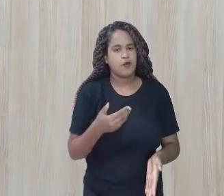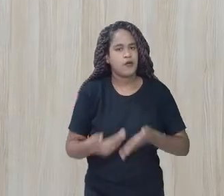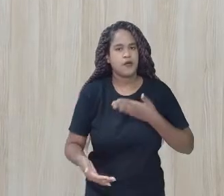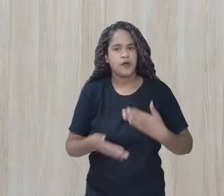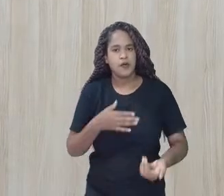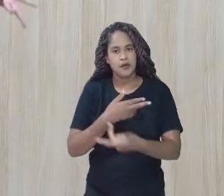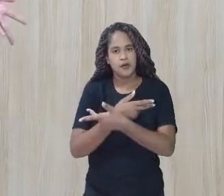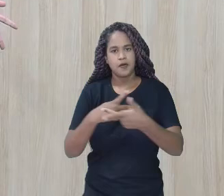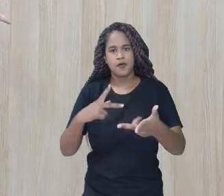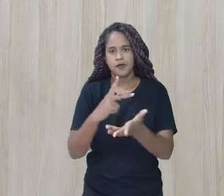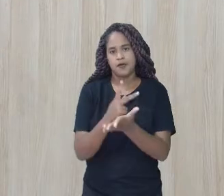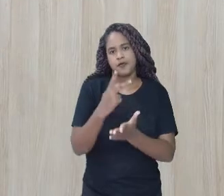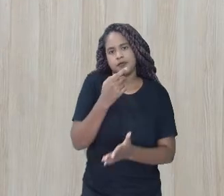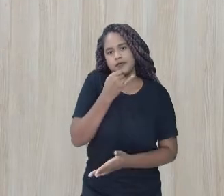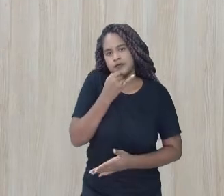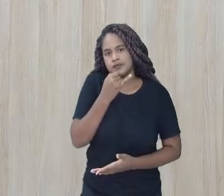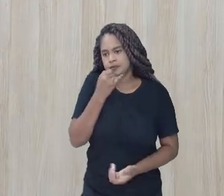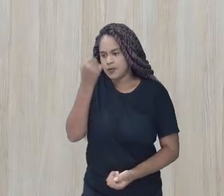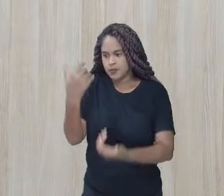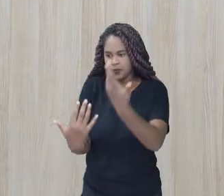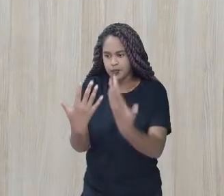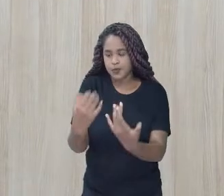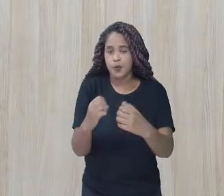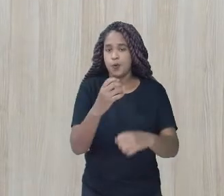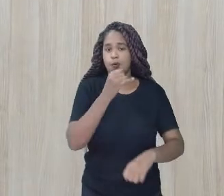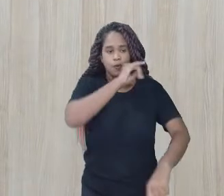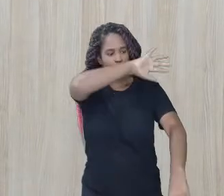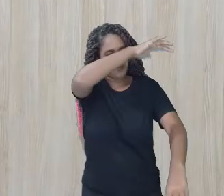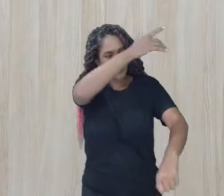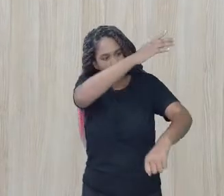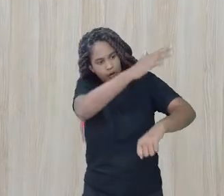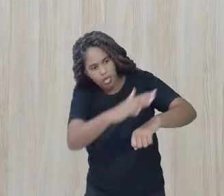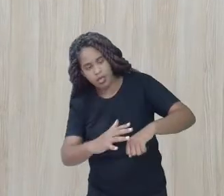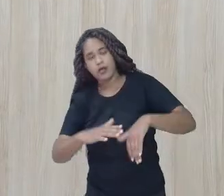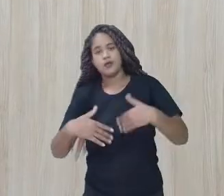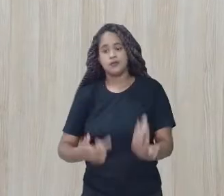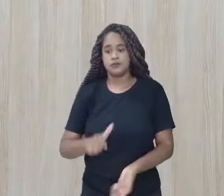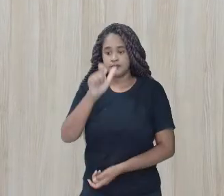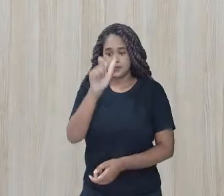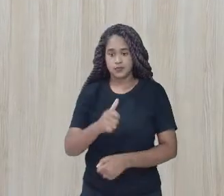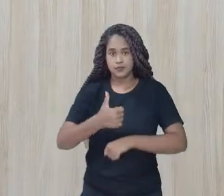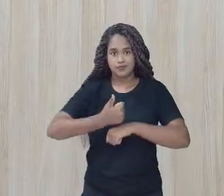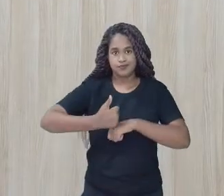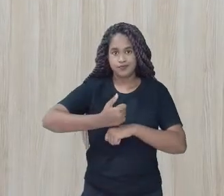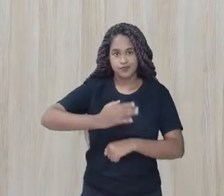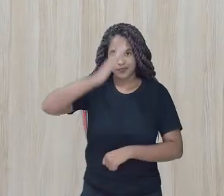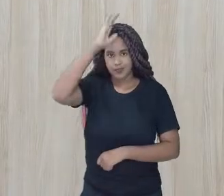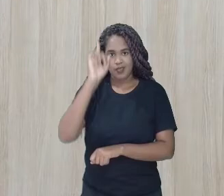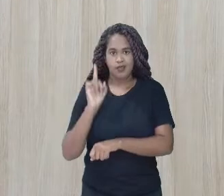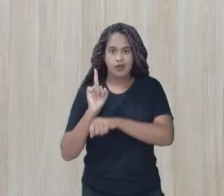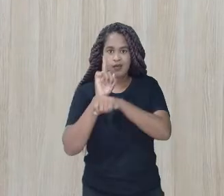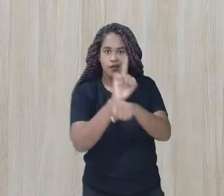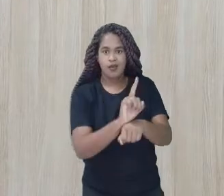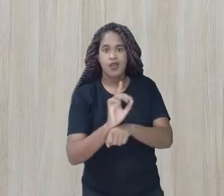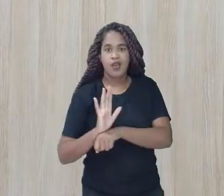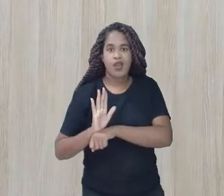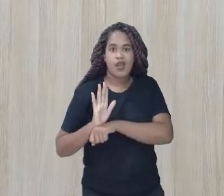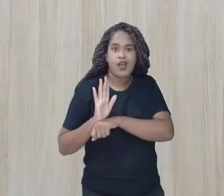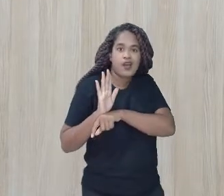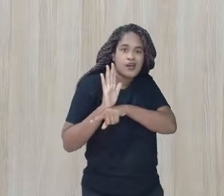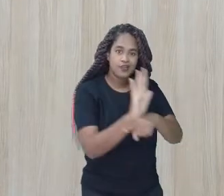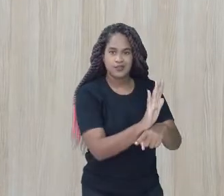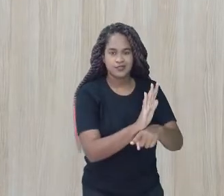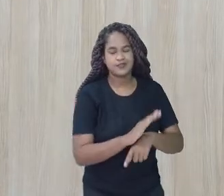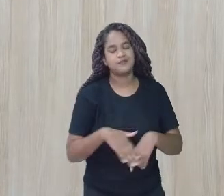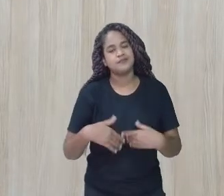quando há um desmoronamento de um morro, por exemplo, o bombeiro é quem vai lá socorrer as pessoas. Então, essa é uma